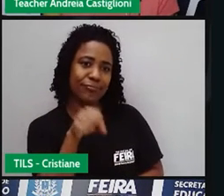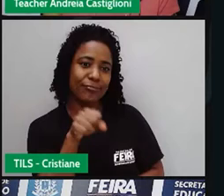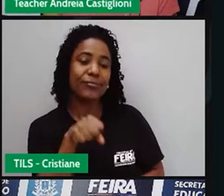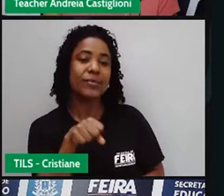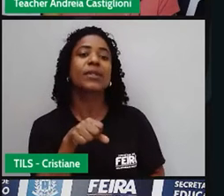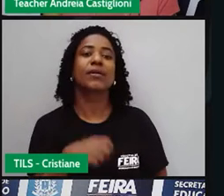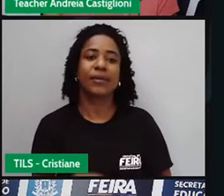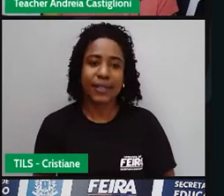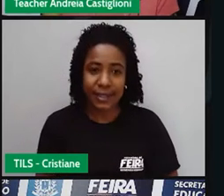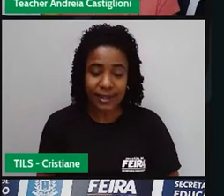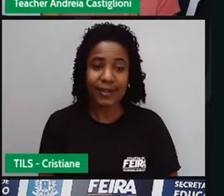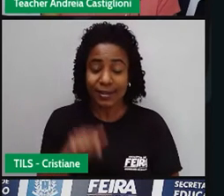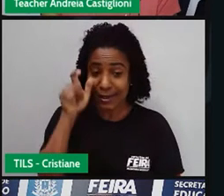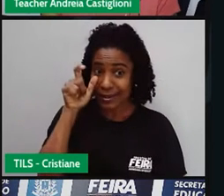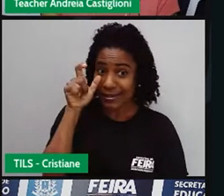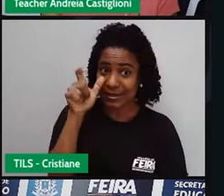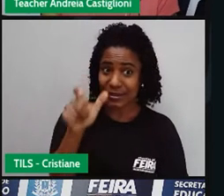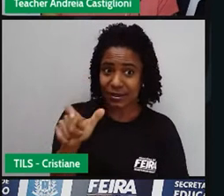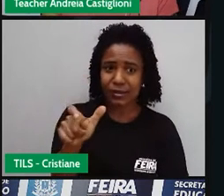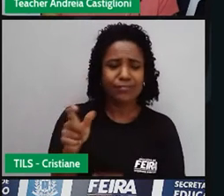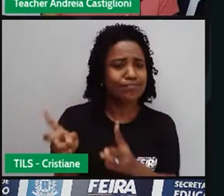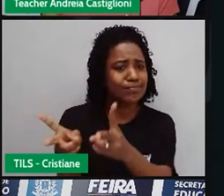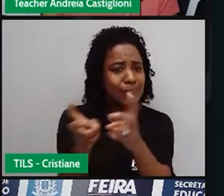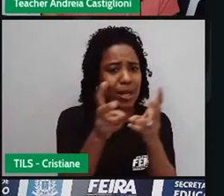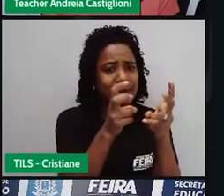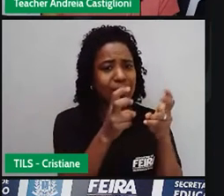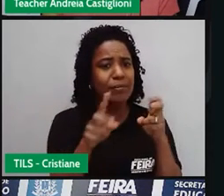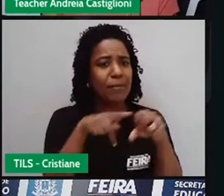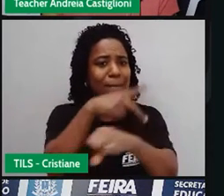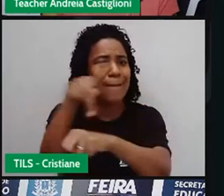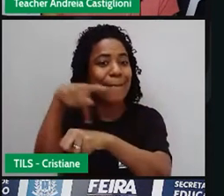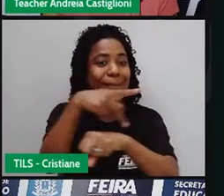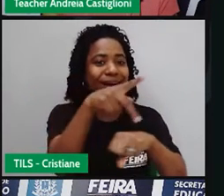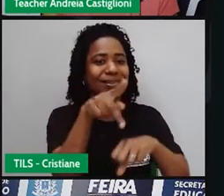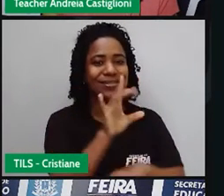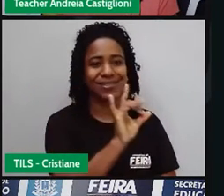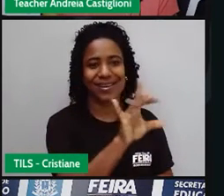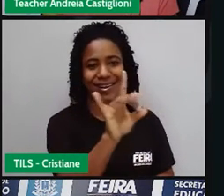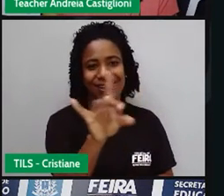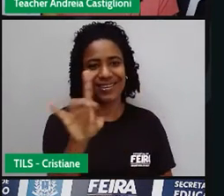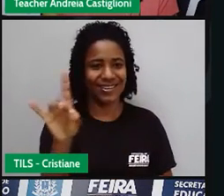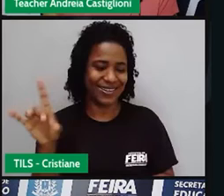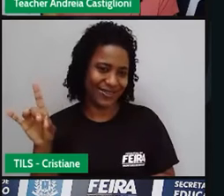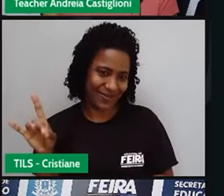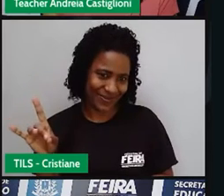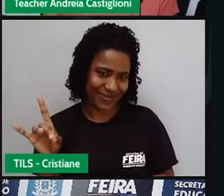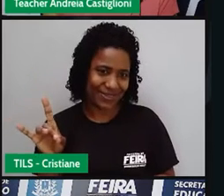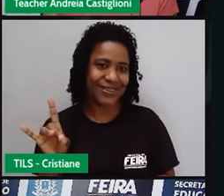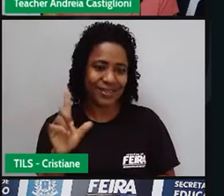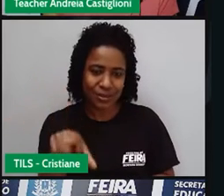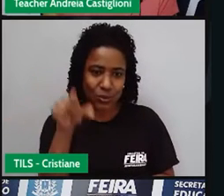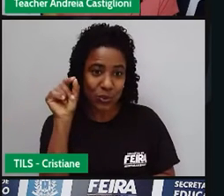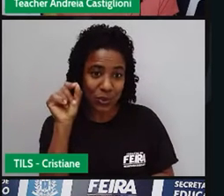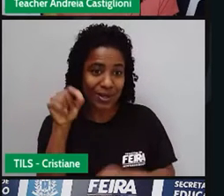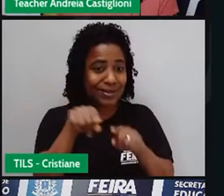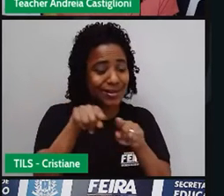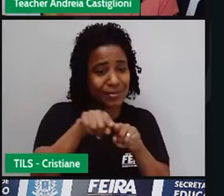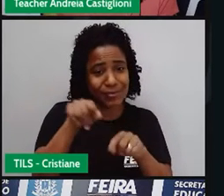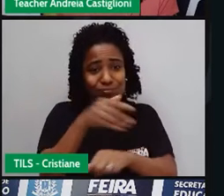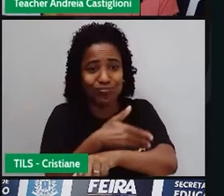diversidade é isso que a gente percebe que cada país tem as suas escolhas e tem as suas tradições